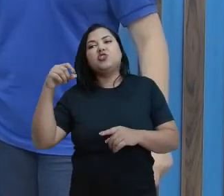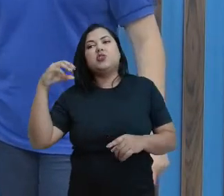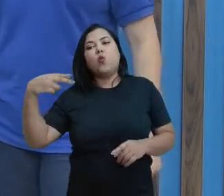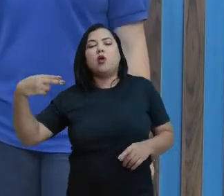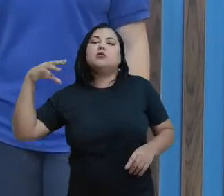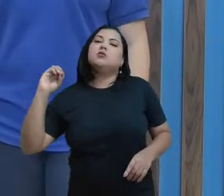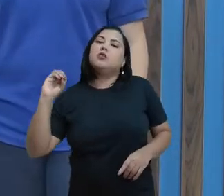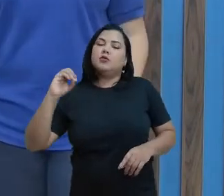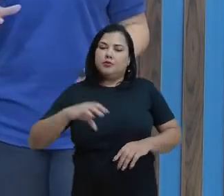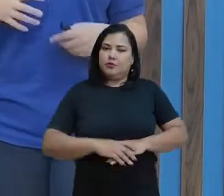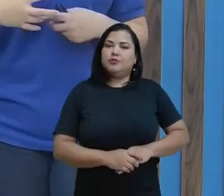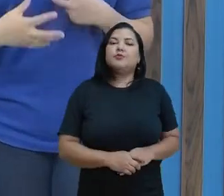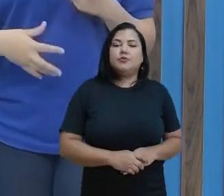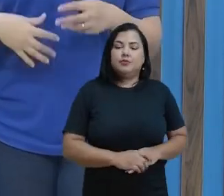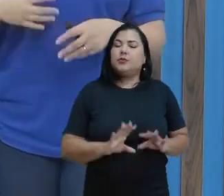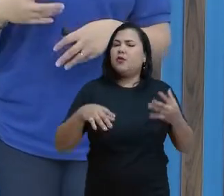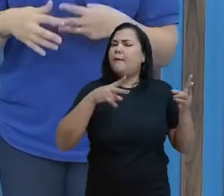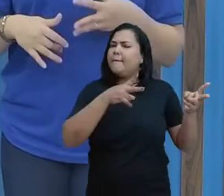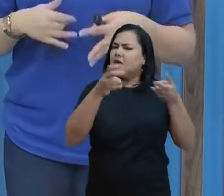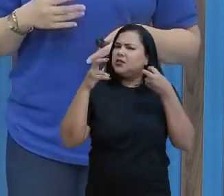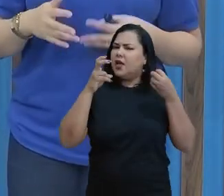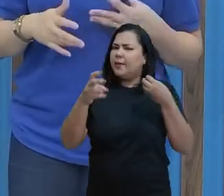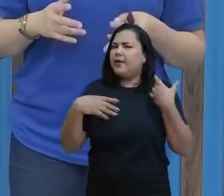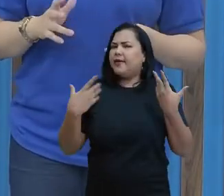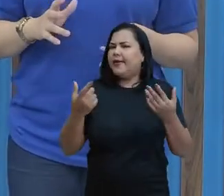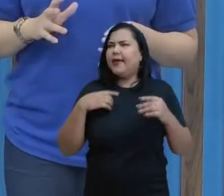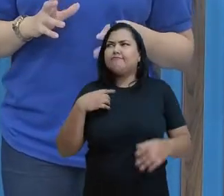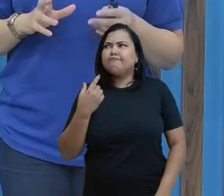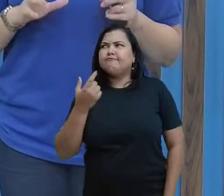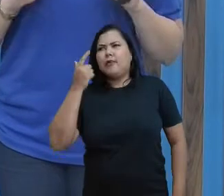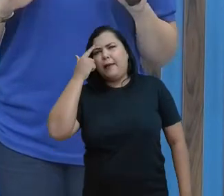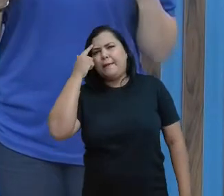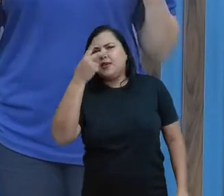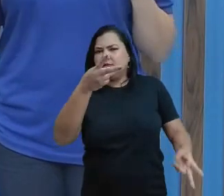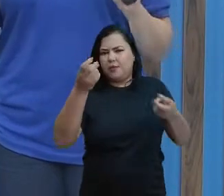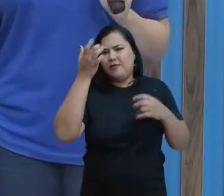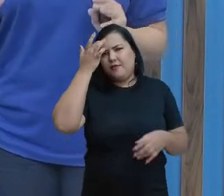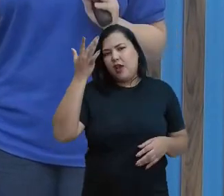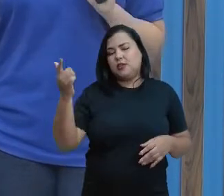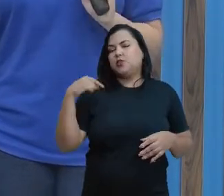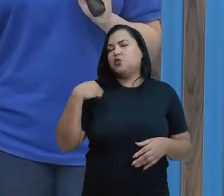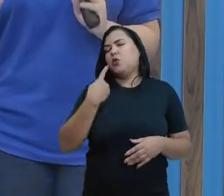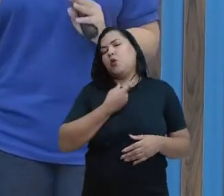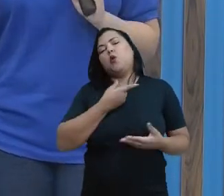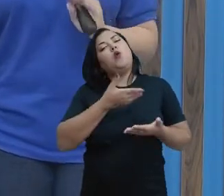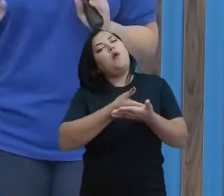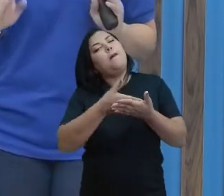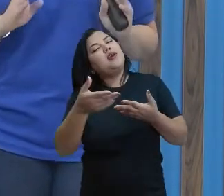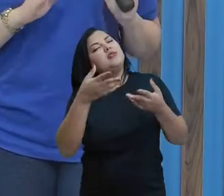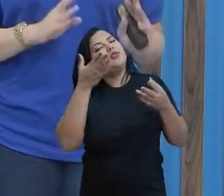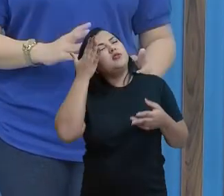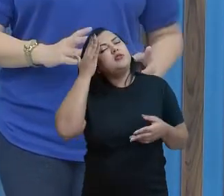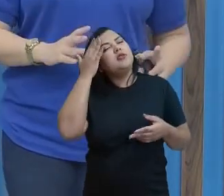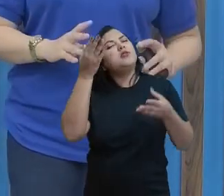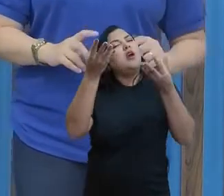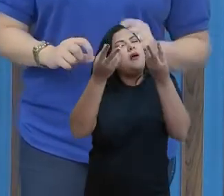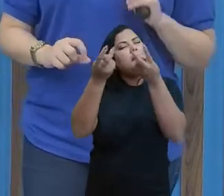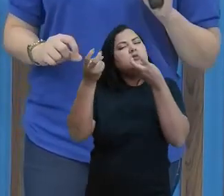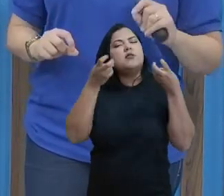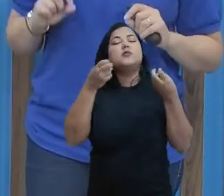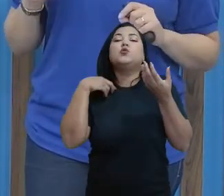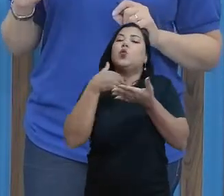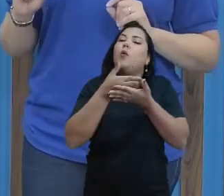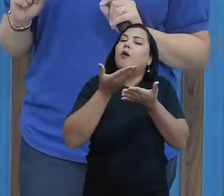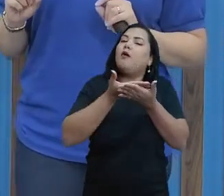bx igual a zero. Então, você percebe que acaba sendo bem intuitivo, né? Se a gente começa pegando essas observações desde o comecinho da aula,